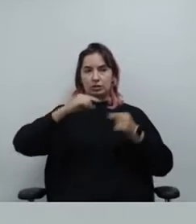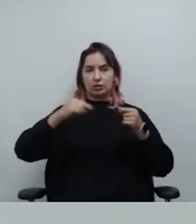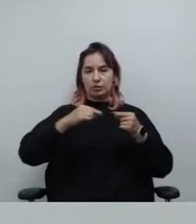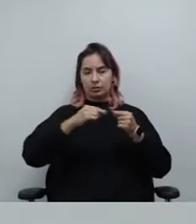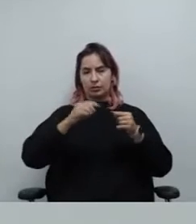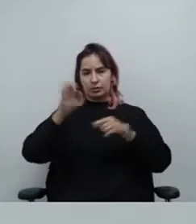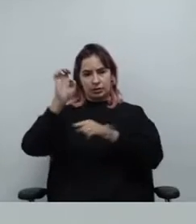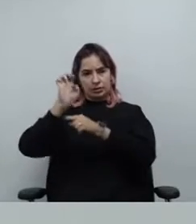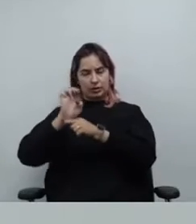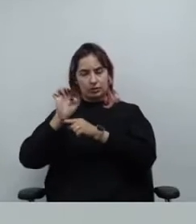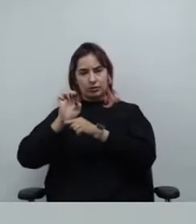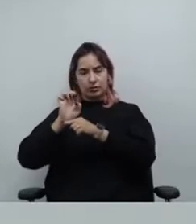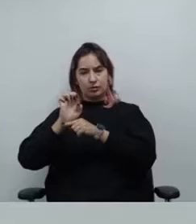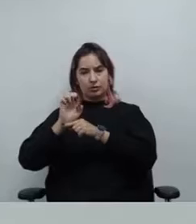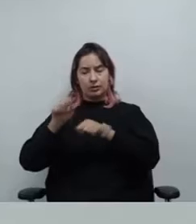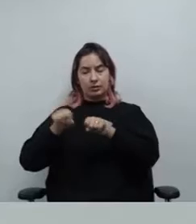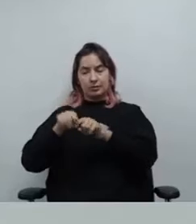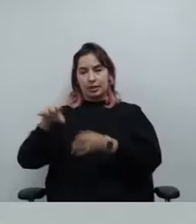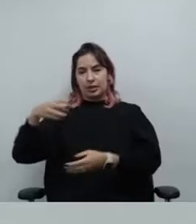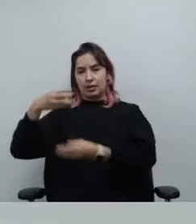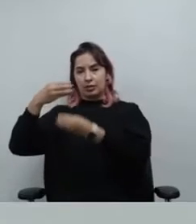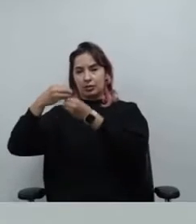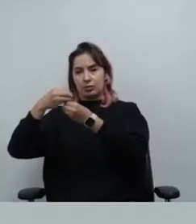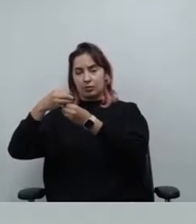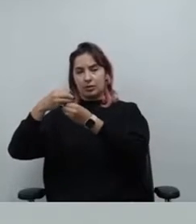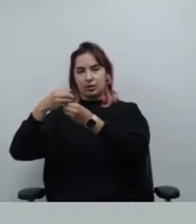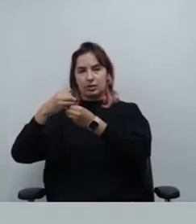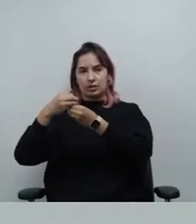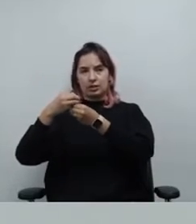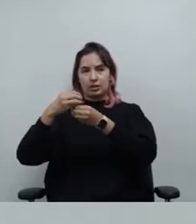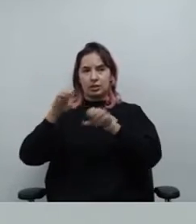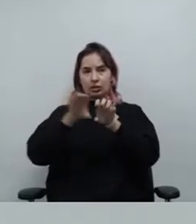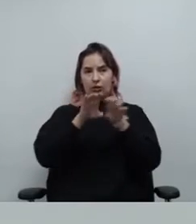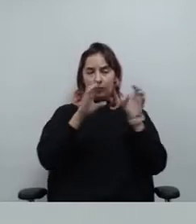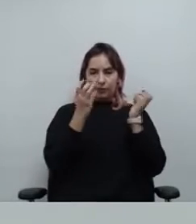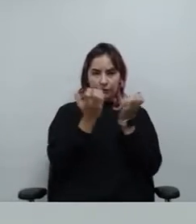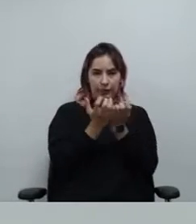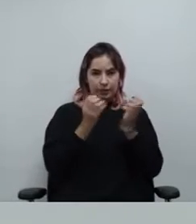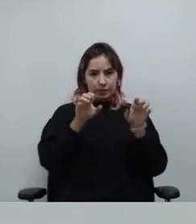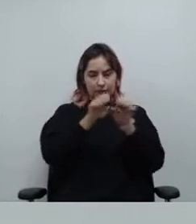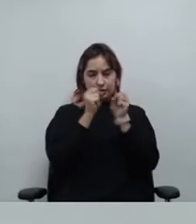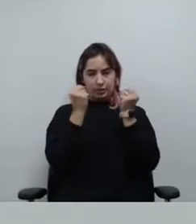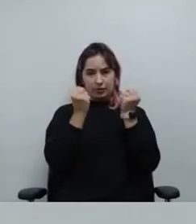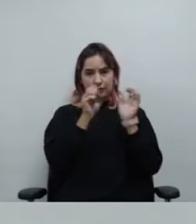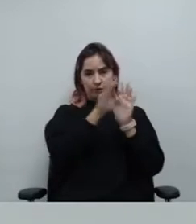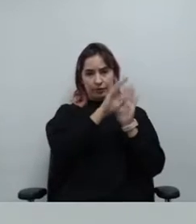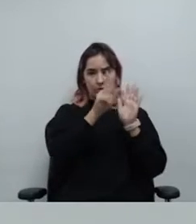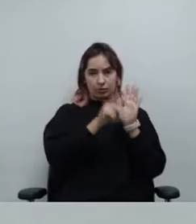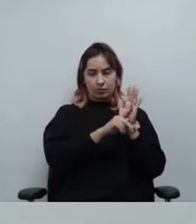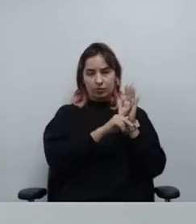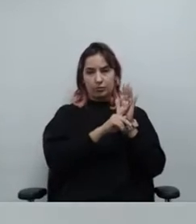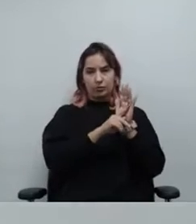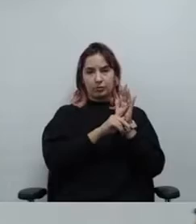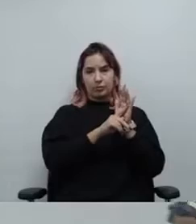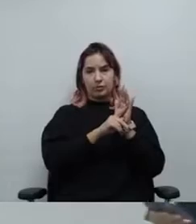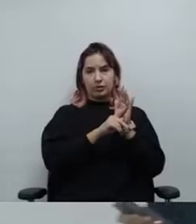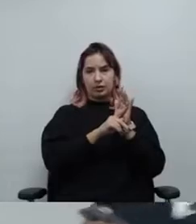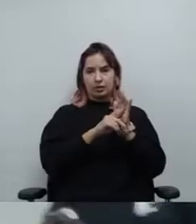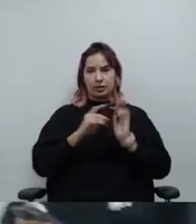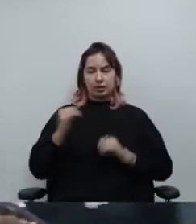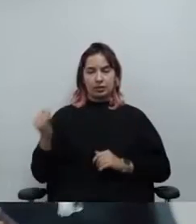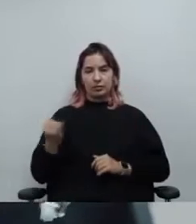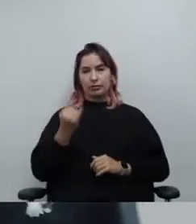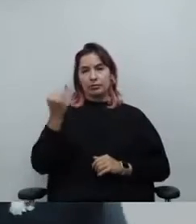de atuação, foi incorporado a partir das conferências da Defensoria Pública, que é um momento extremamente